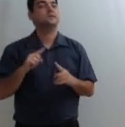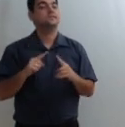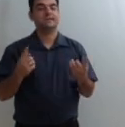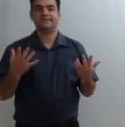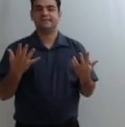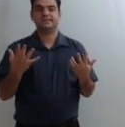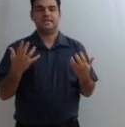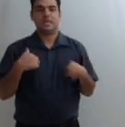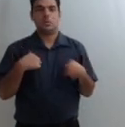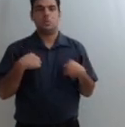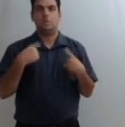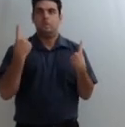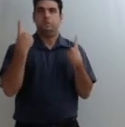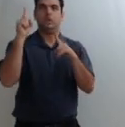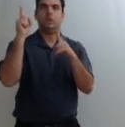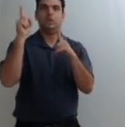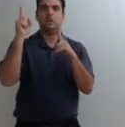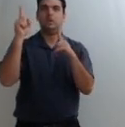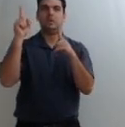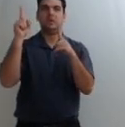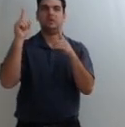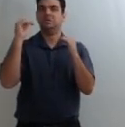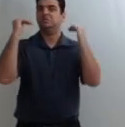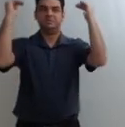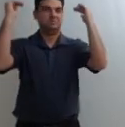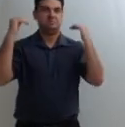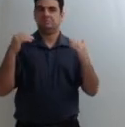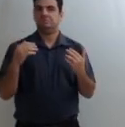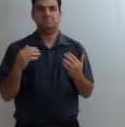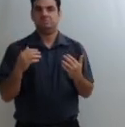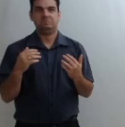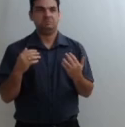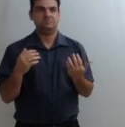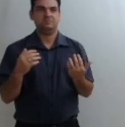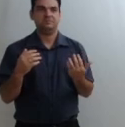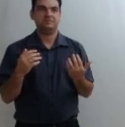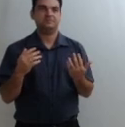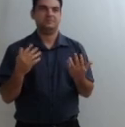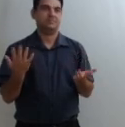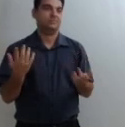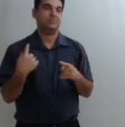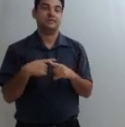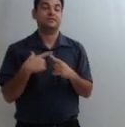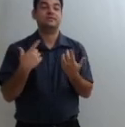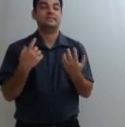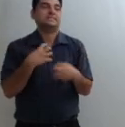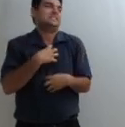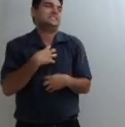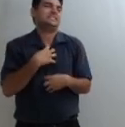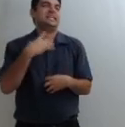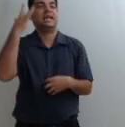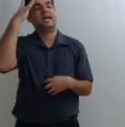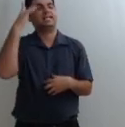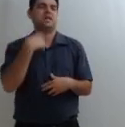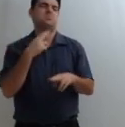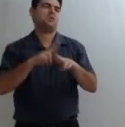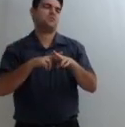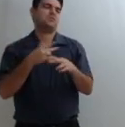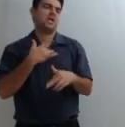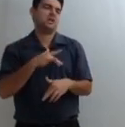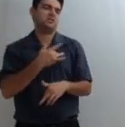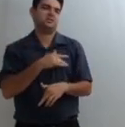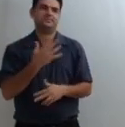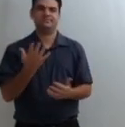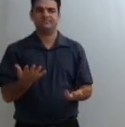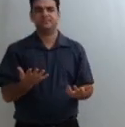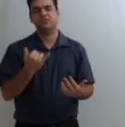como afastar a exigência do prejuízo concreto, que não pode ser presumido pela simples condenação. Então, com a venda do